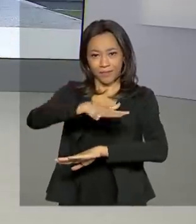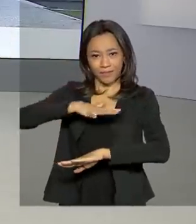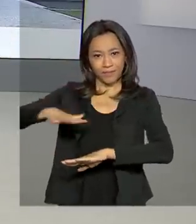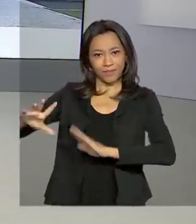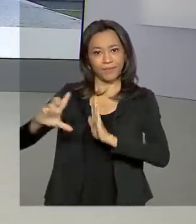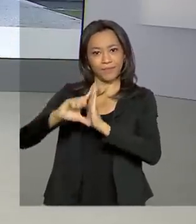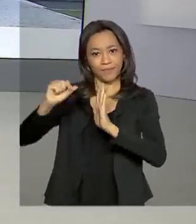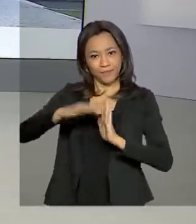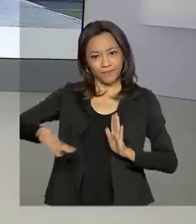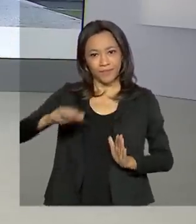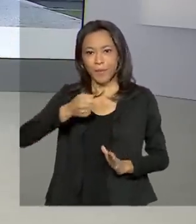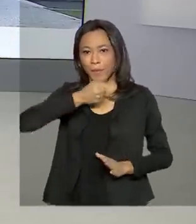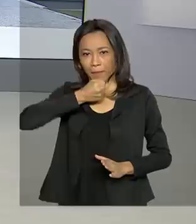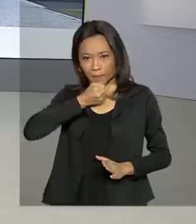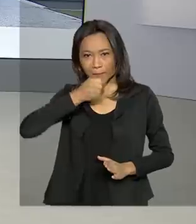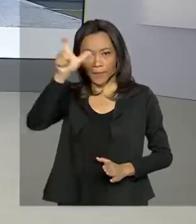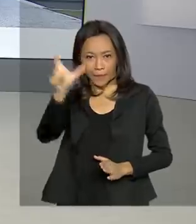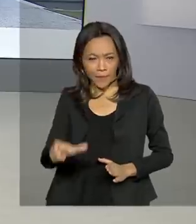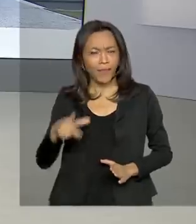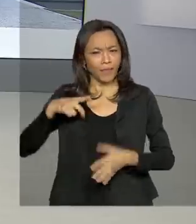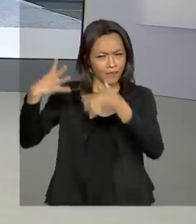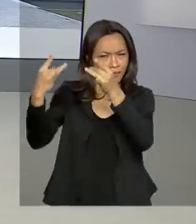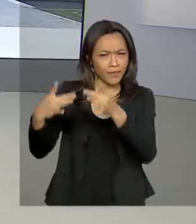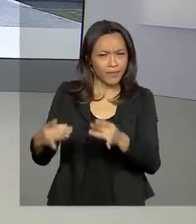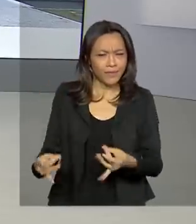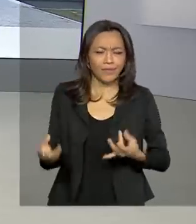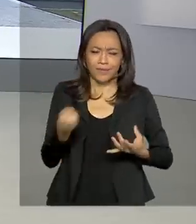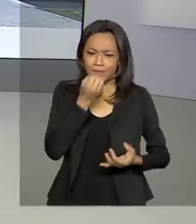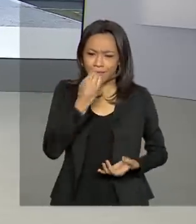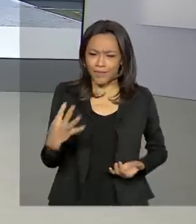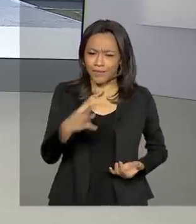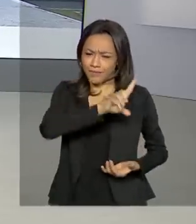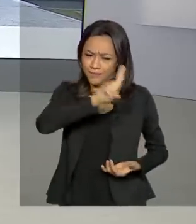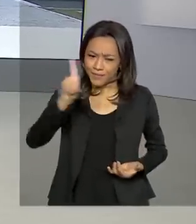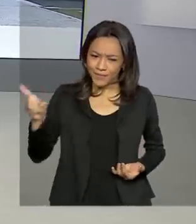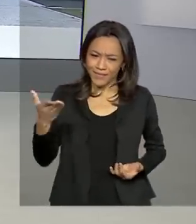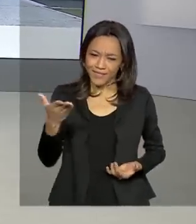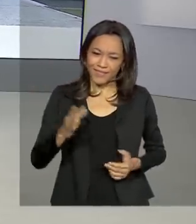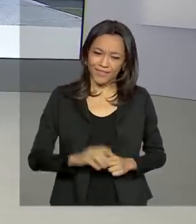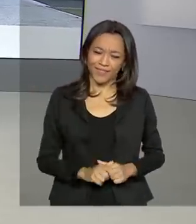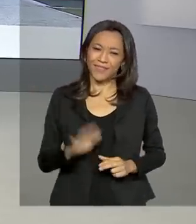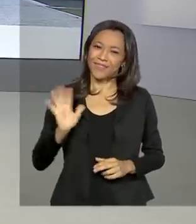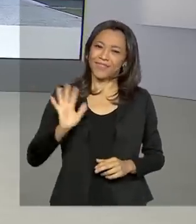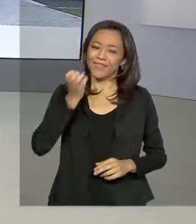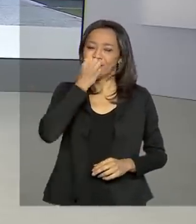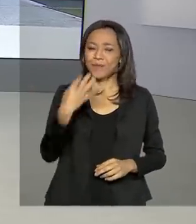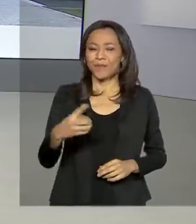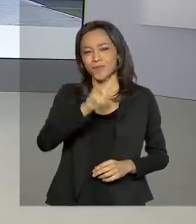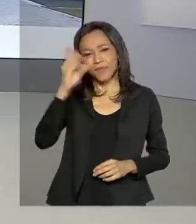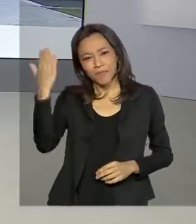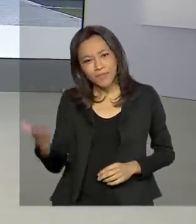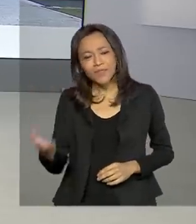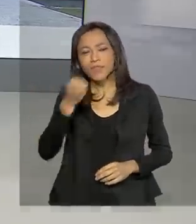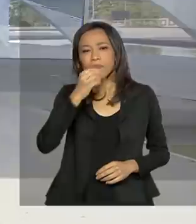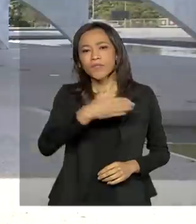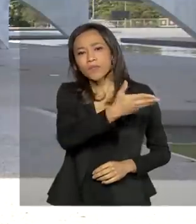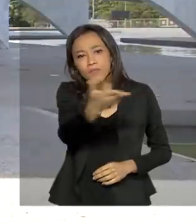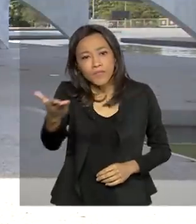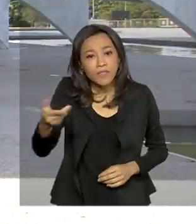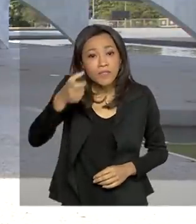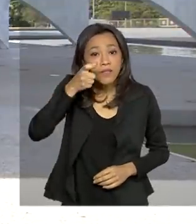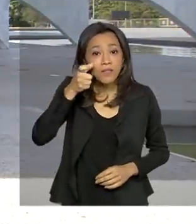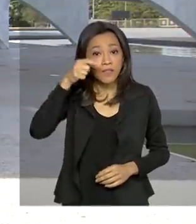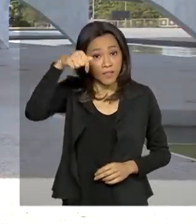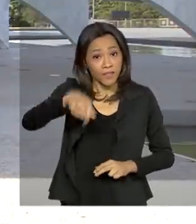onde está a repórter Luciana Colares de Holanda, que tem mais detalhes pra gente. Bom dia, Luciana. Oi, Ana Gabriela, bom dia pra você, bom dia pra você que acompanha